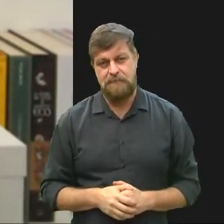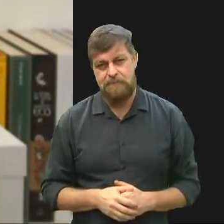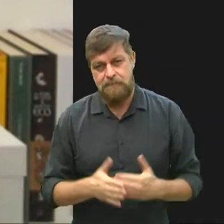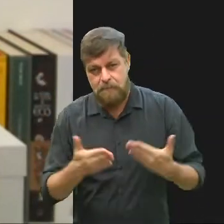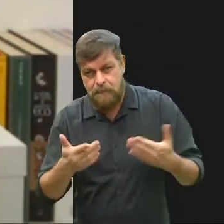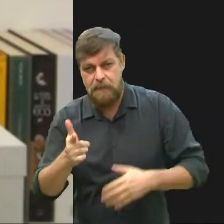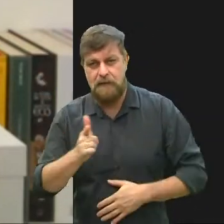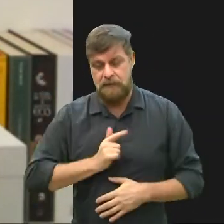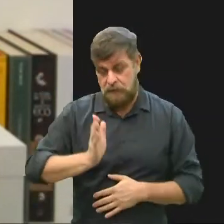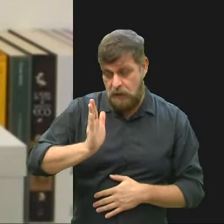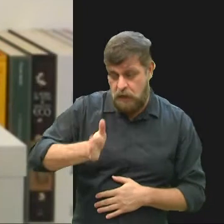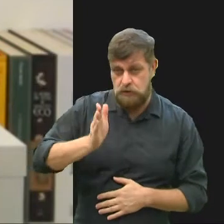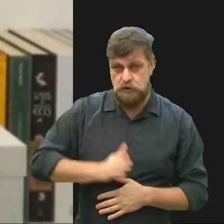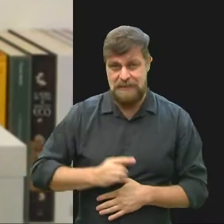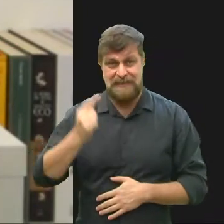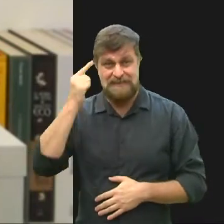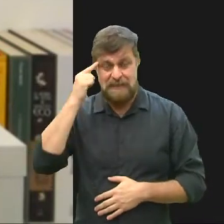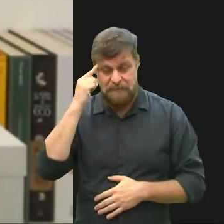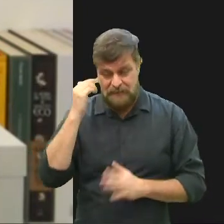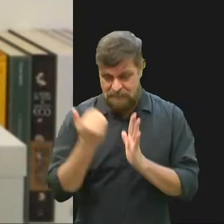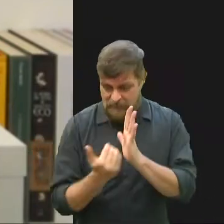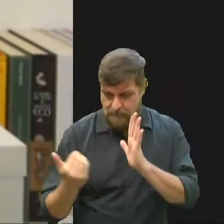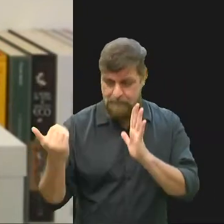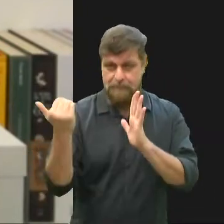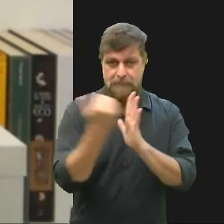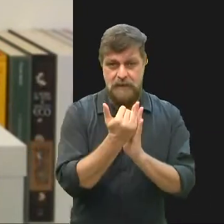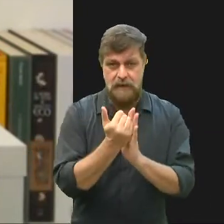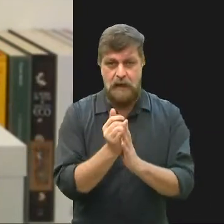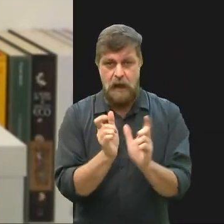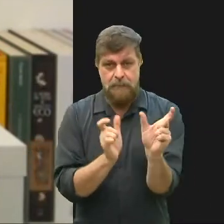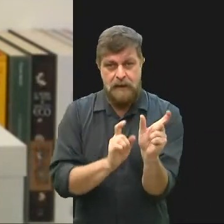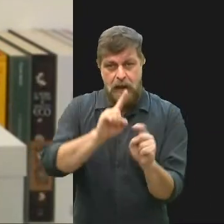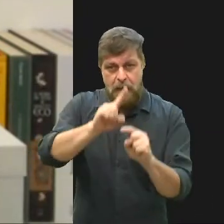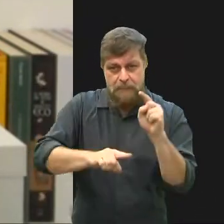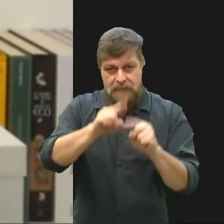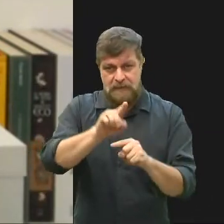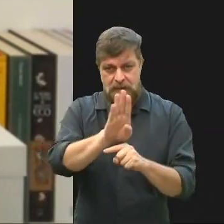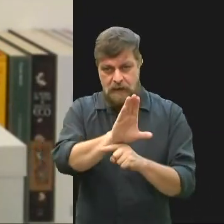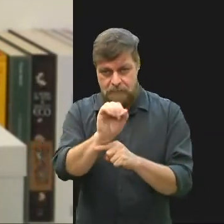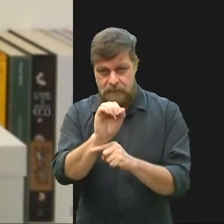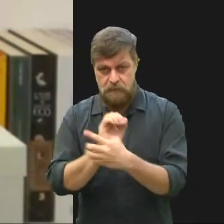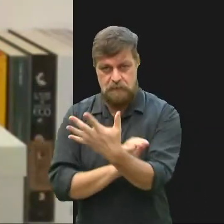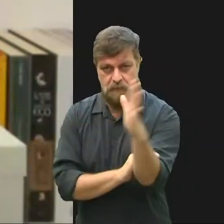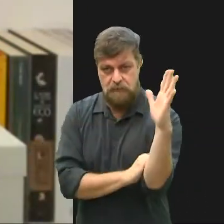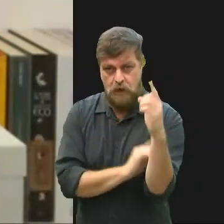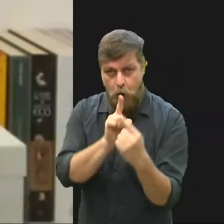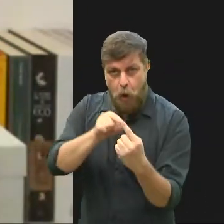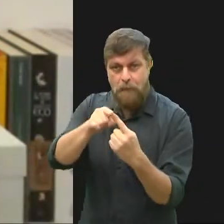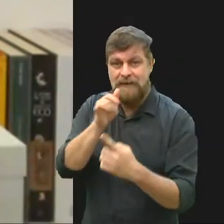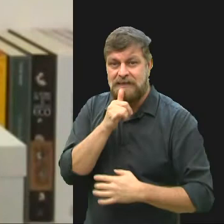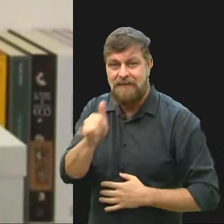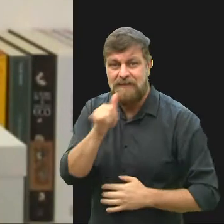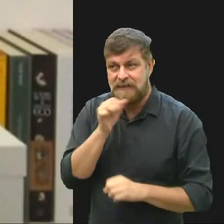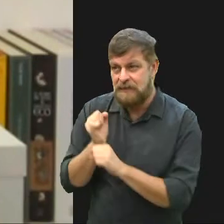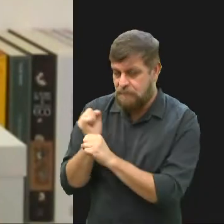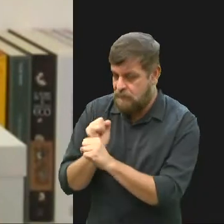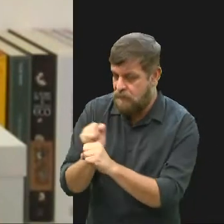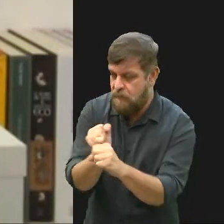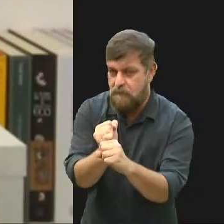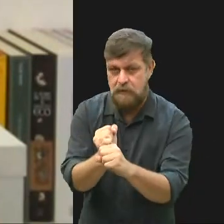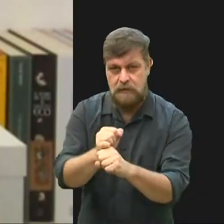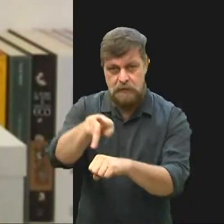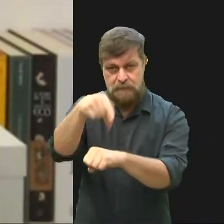Apesar de haver, então, essa projeção de crescimento da utilização de biomassa florestal para finalidades energéticas nos próximos anos aqui no